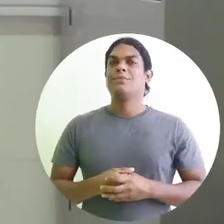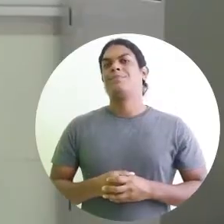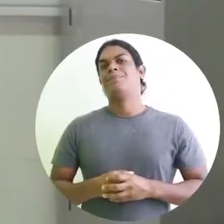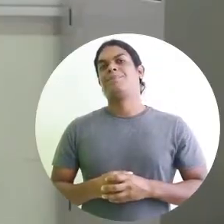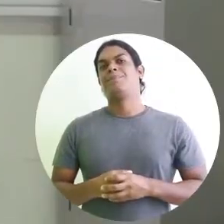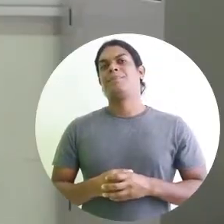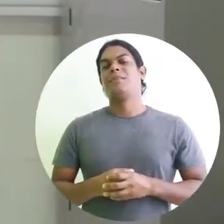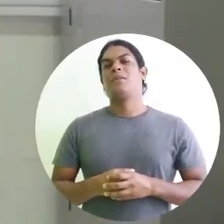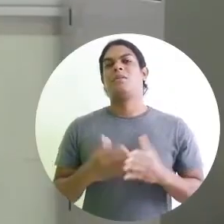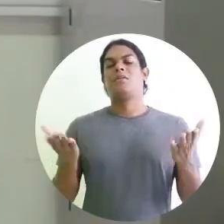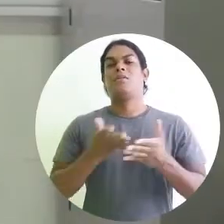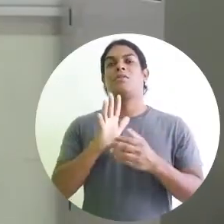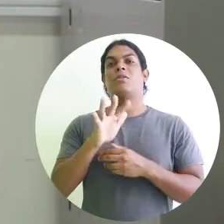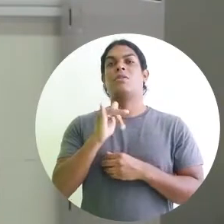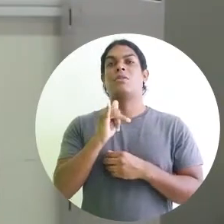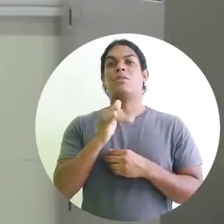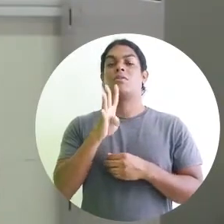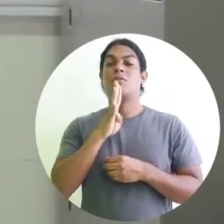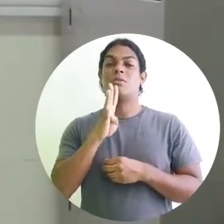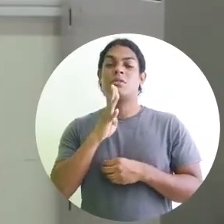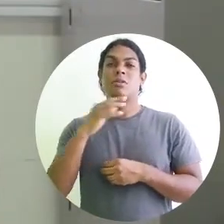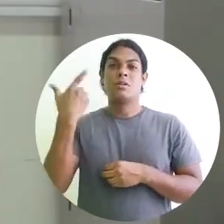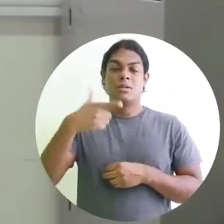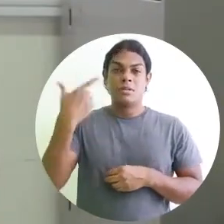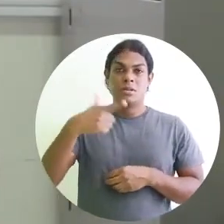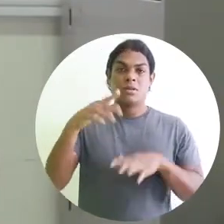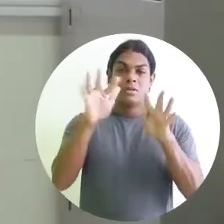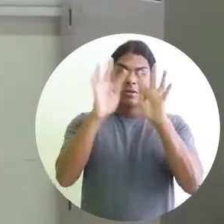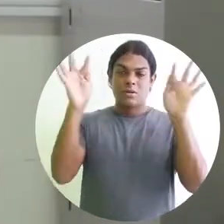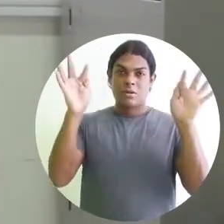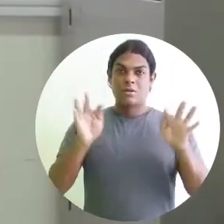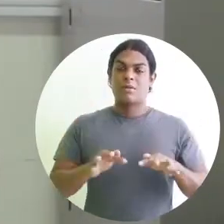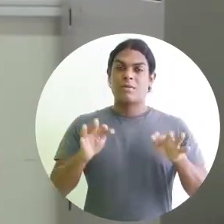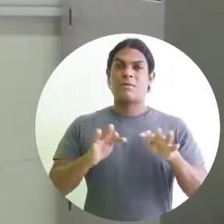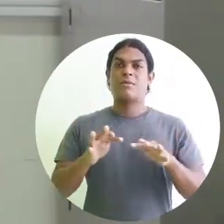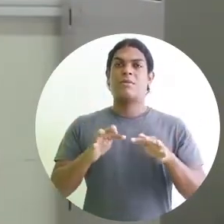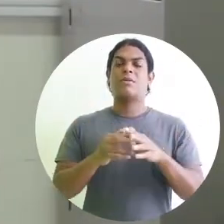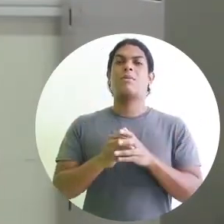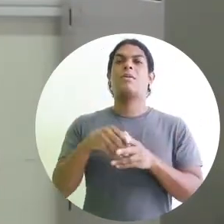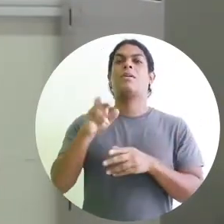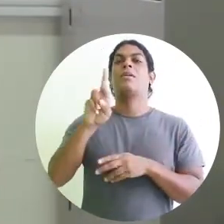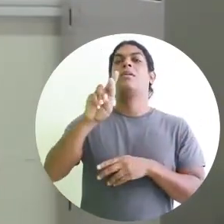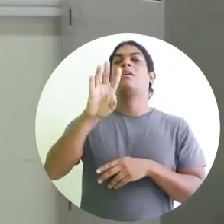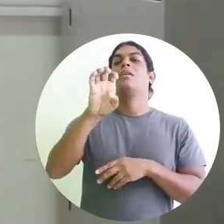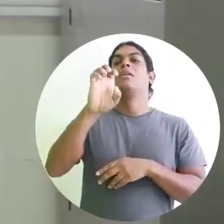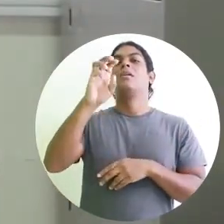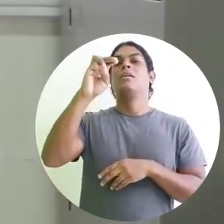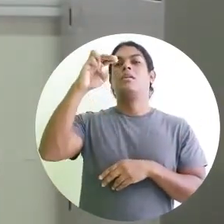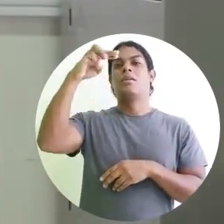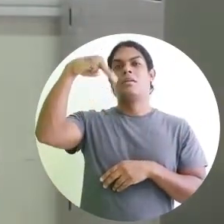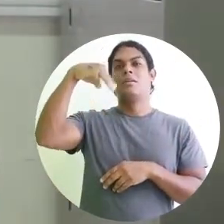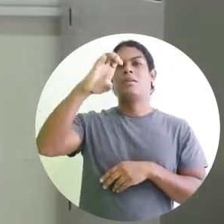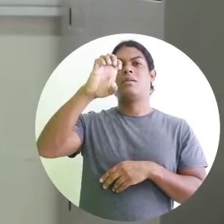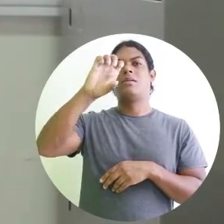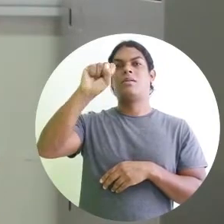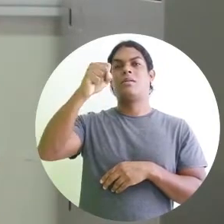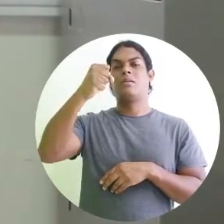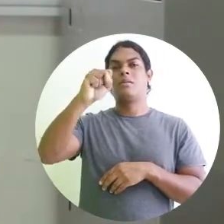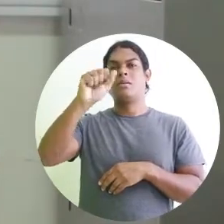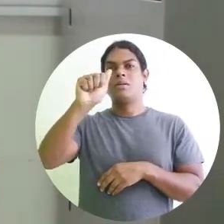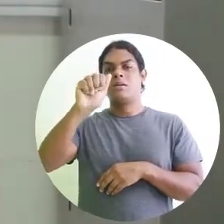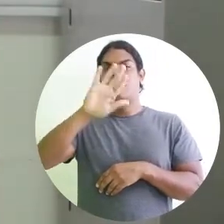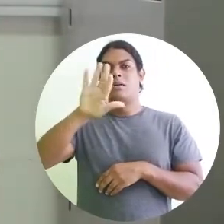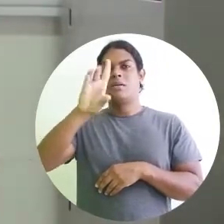Vamos agora conhecer a segunda modalidade de pagamento, que é a remessa direta de documentos ou remessa direta sem